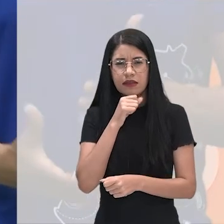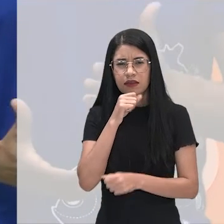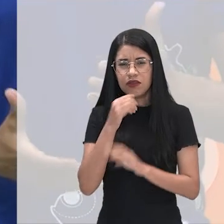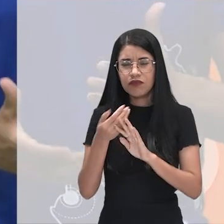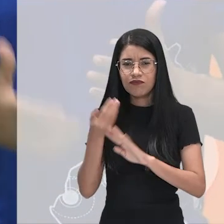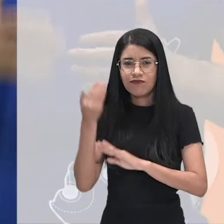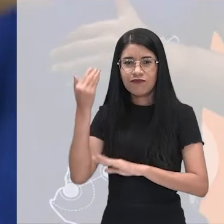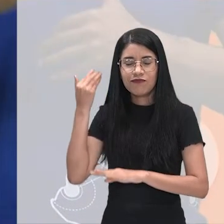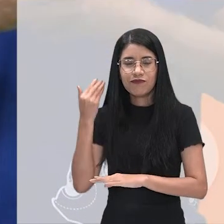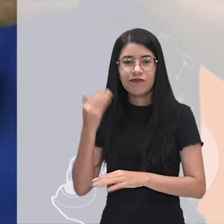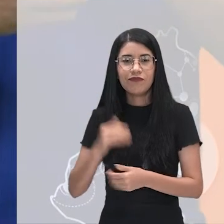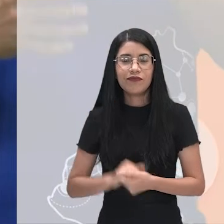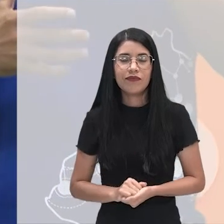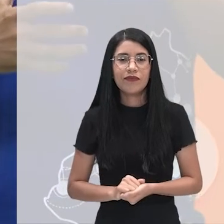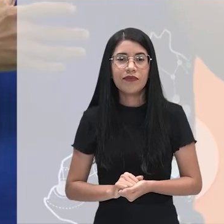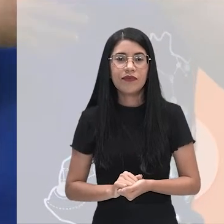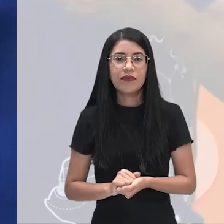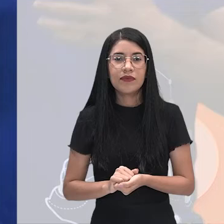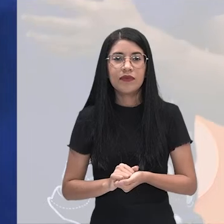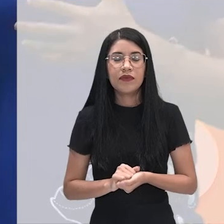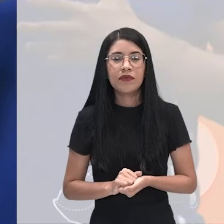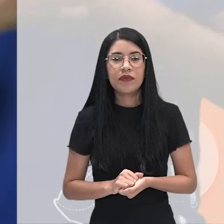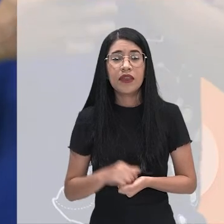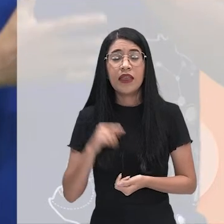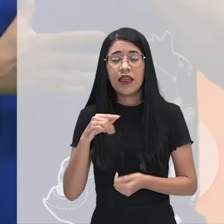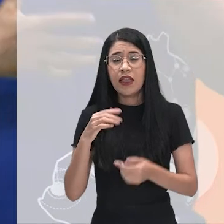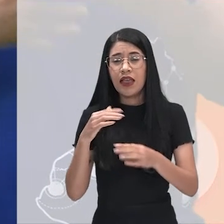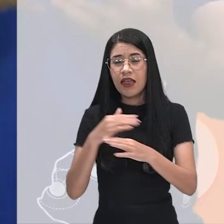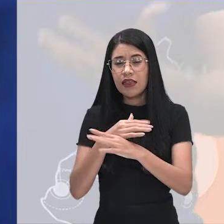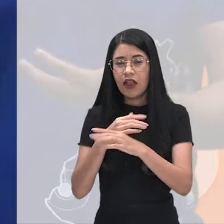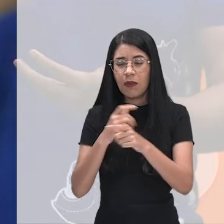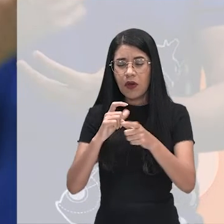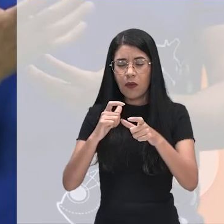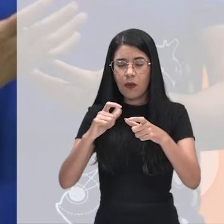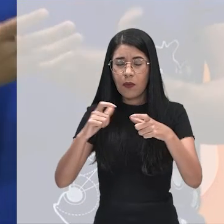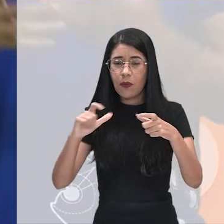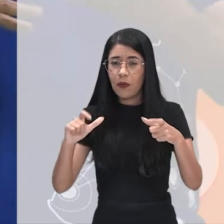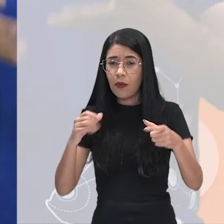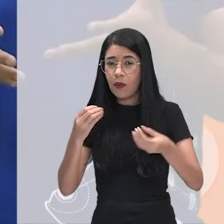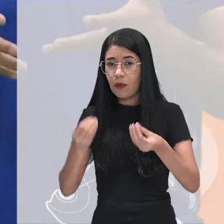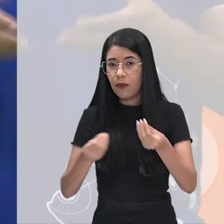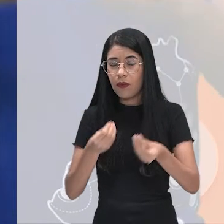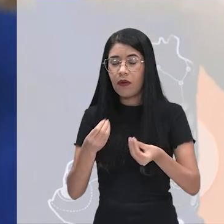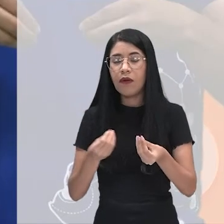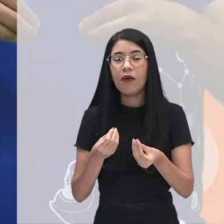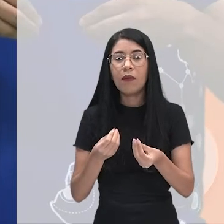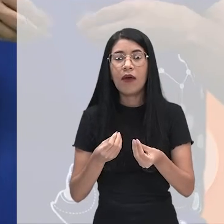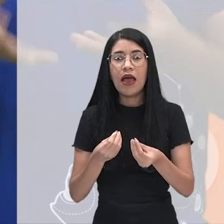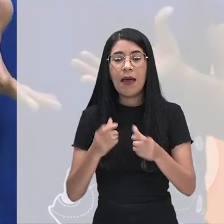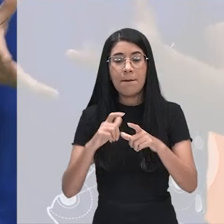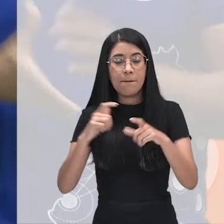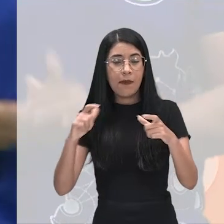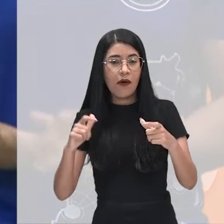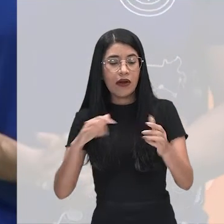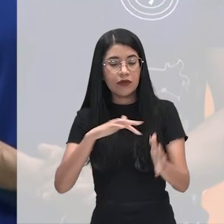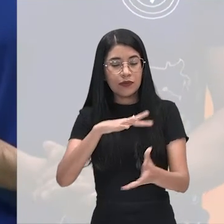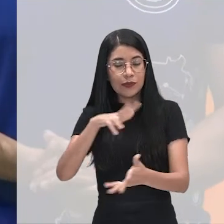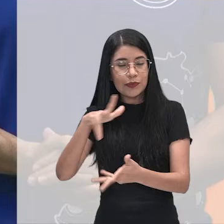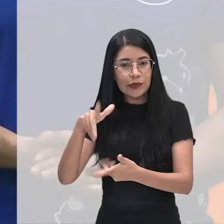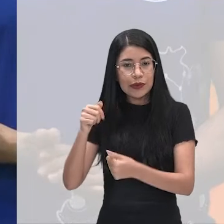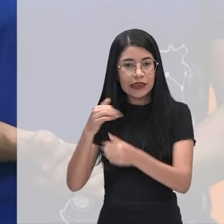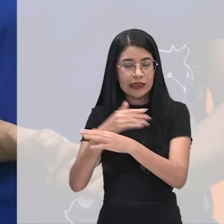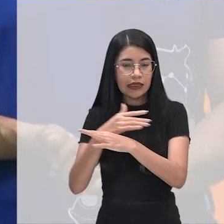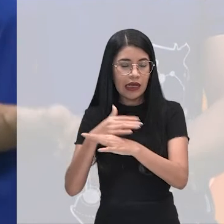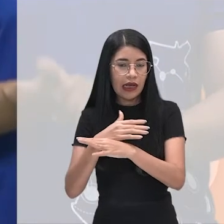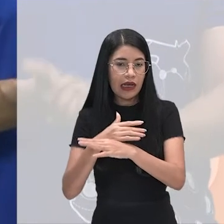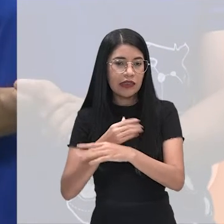Industrial entender como ela alterou ali na produção do espaço geográfico, em especial, neste caso em específico, a